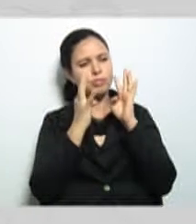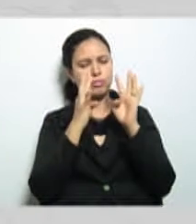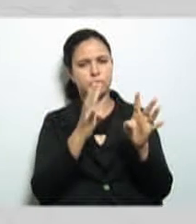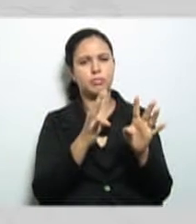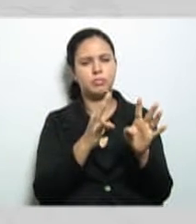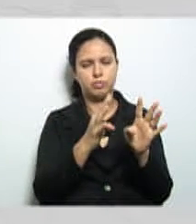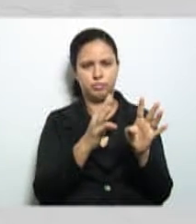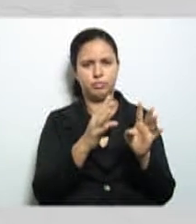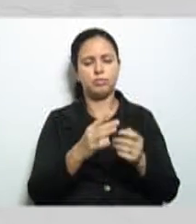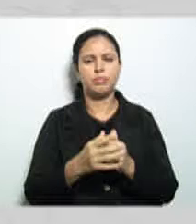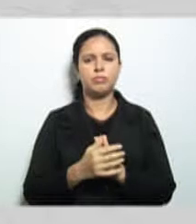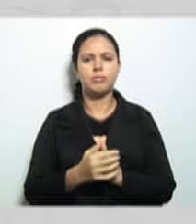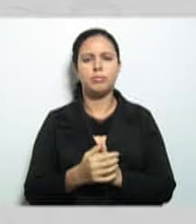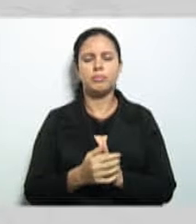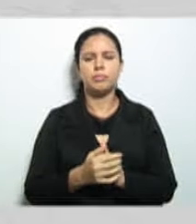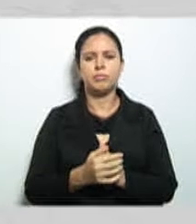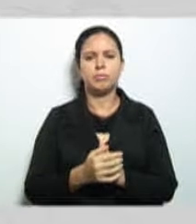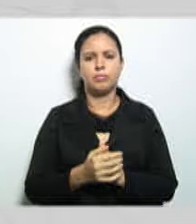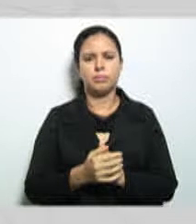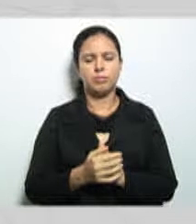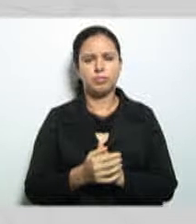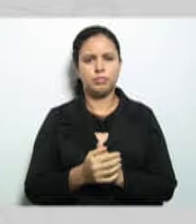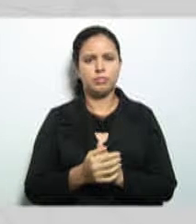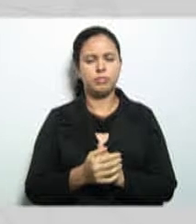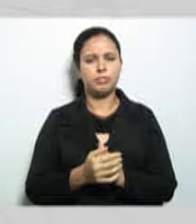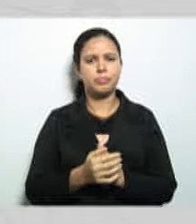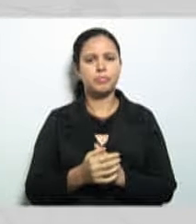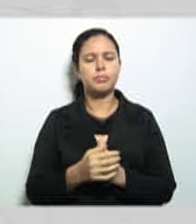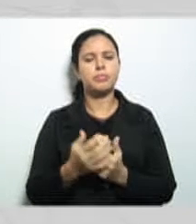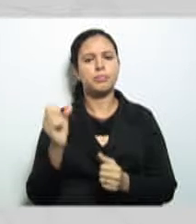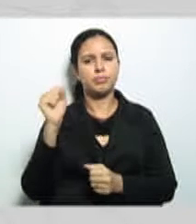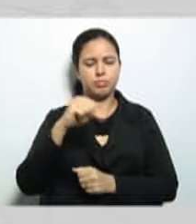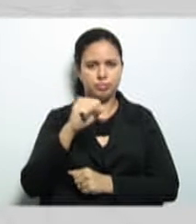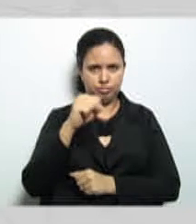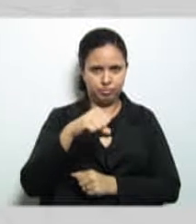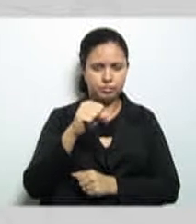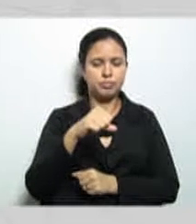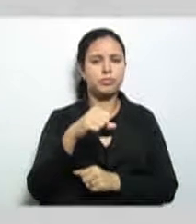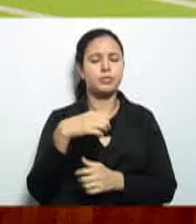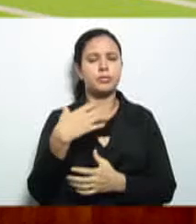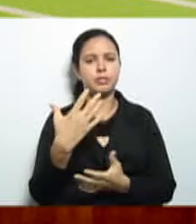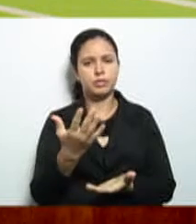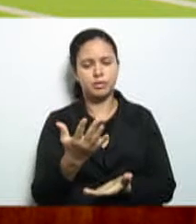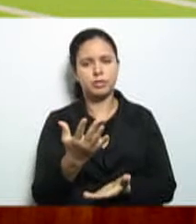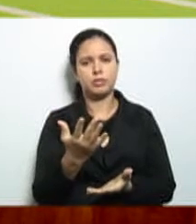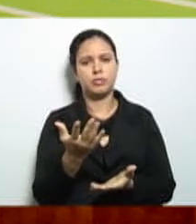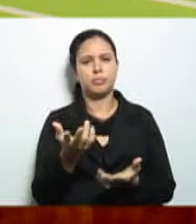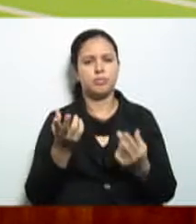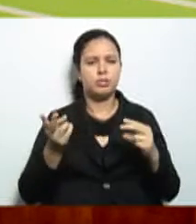maior de pessoas. Né, professor Wesley? Exatamente. A gente não pode deixar